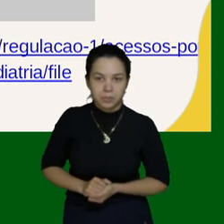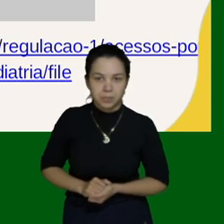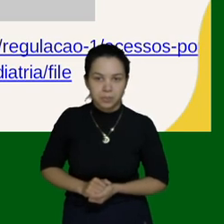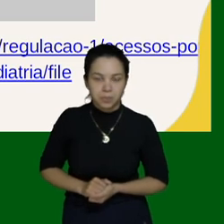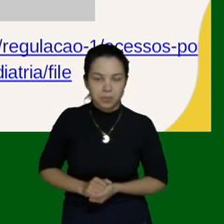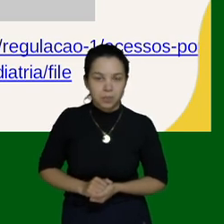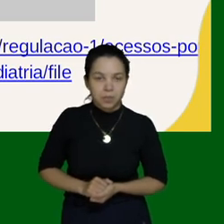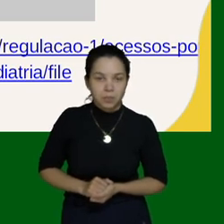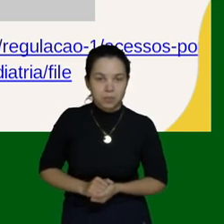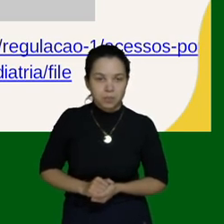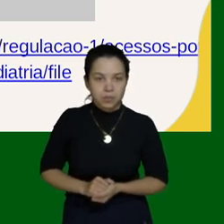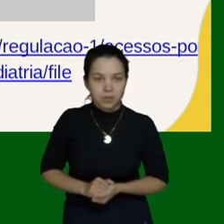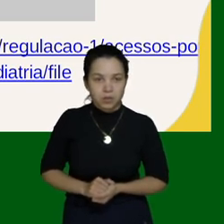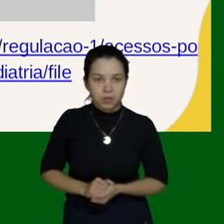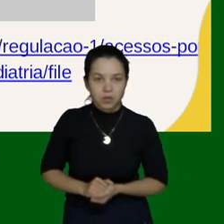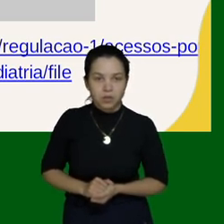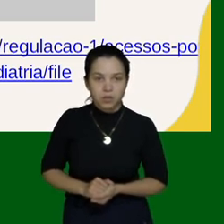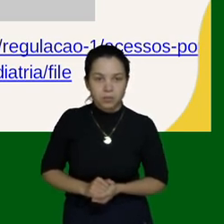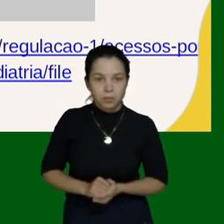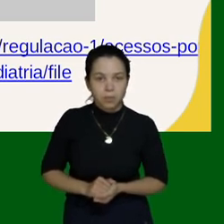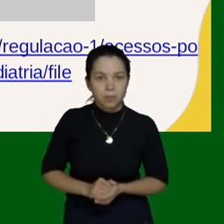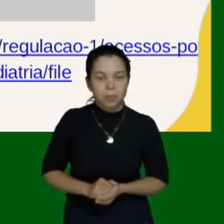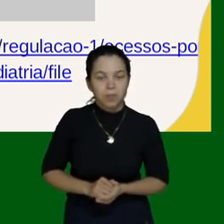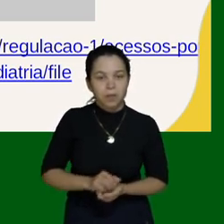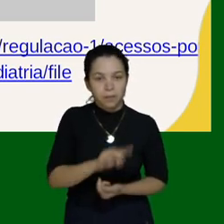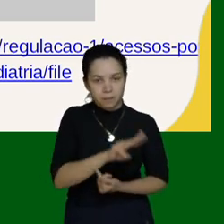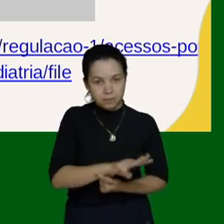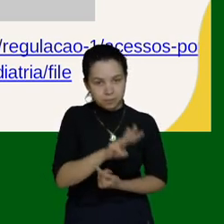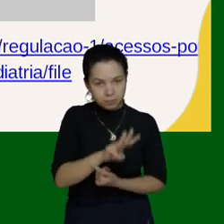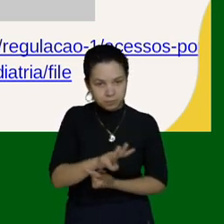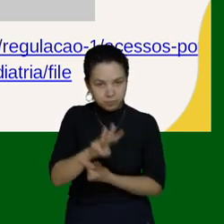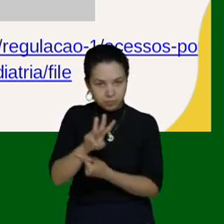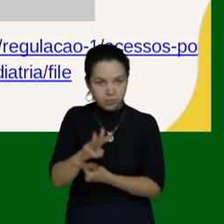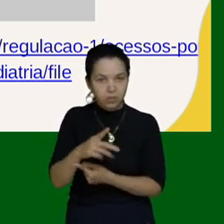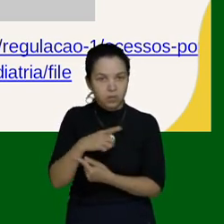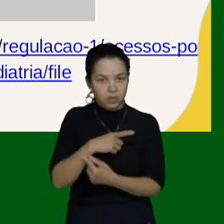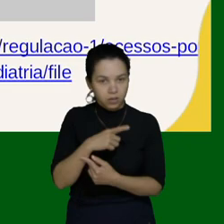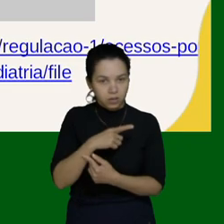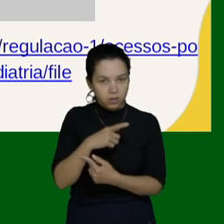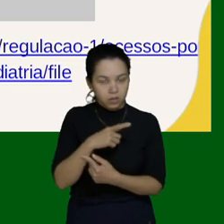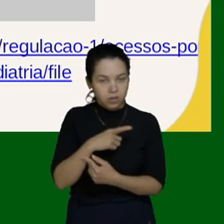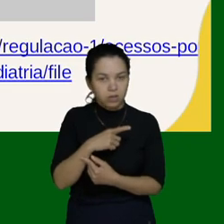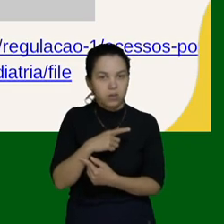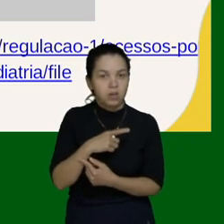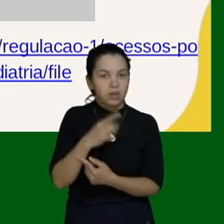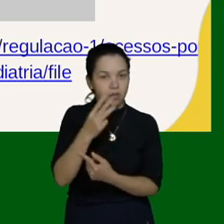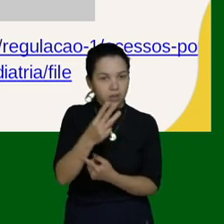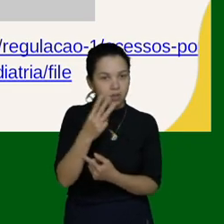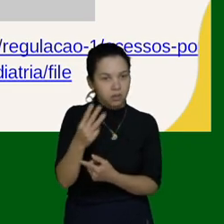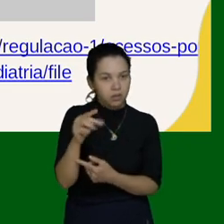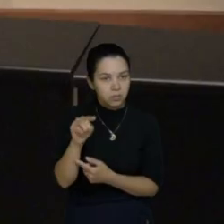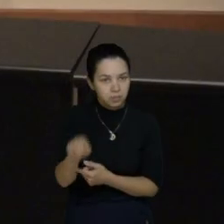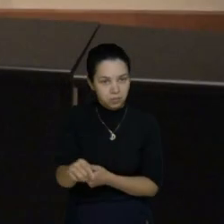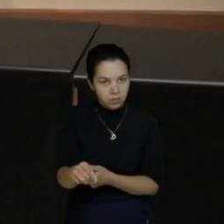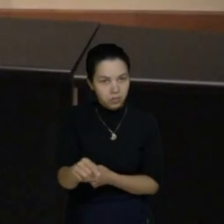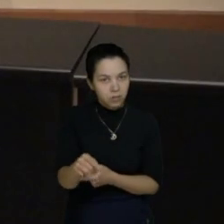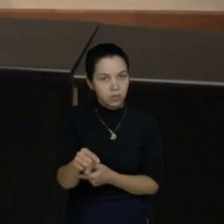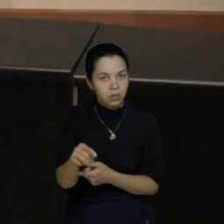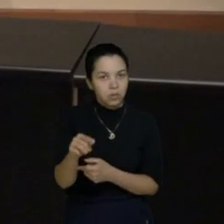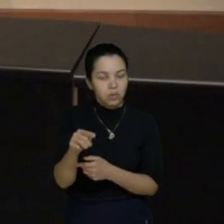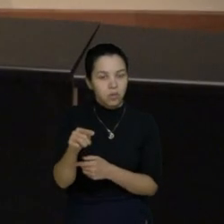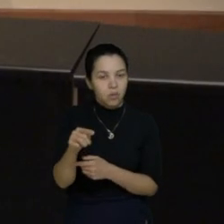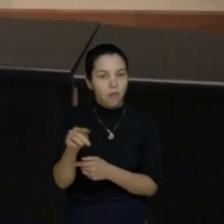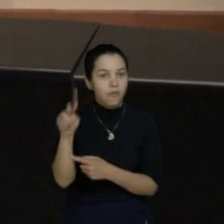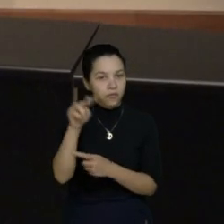a web palestra do Dr Eugênio tem 36.000 visualizações ou seja tá fazendo algum efeito em